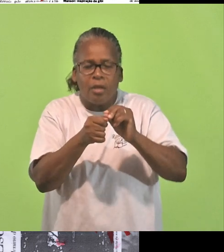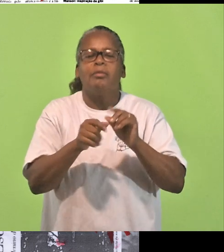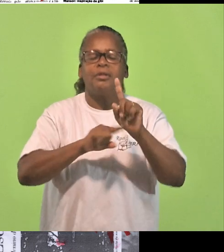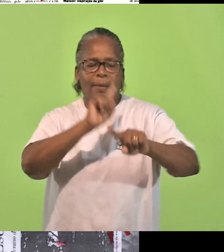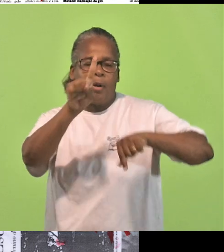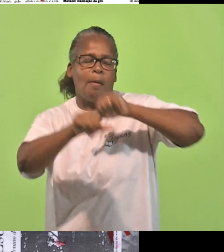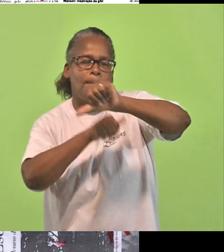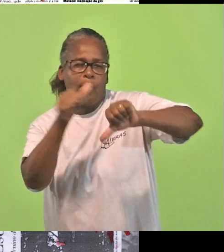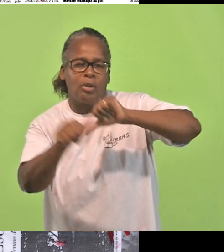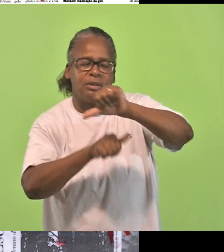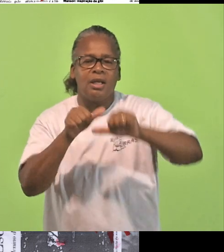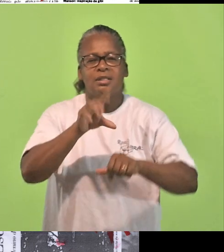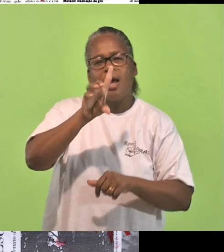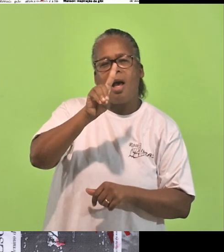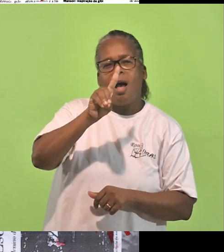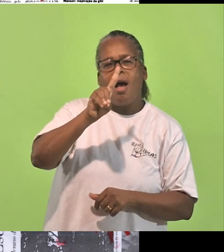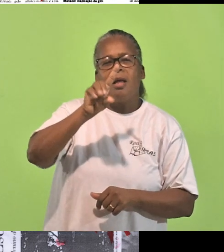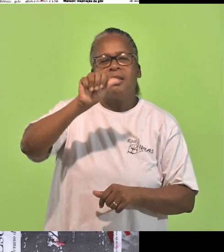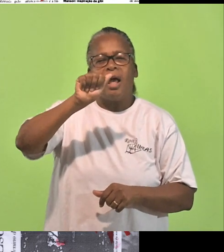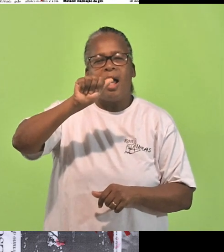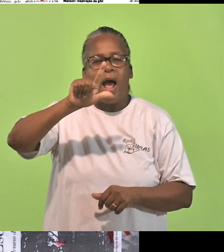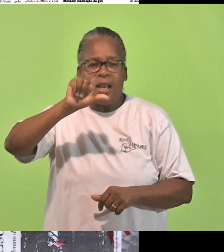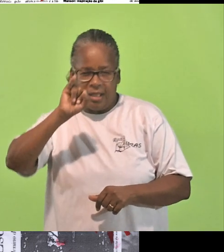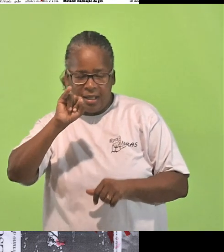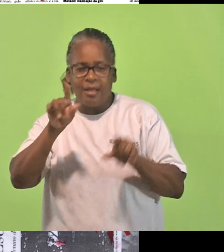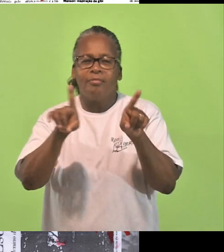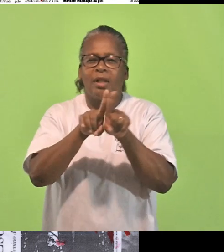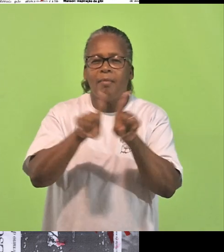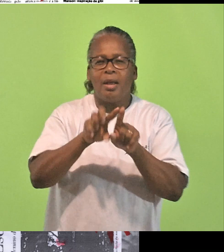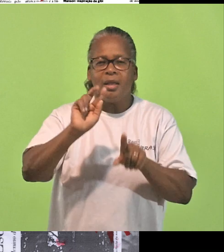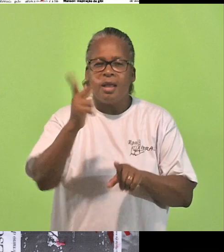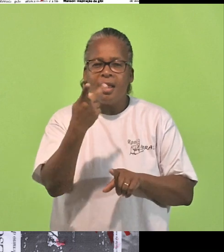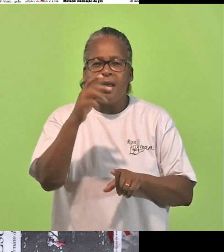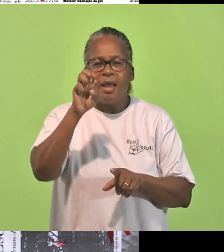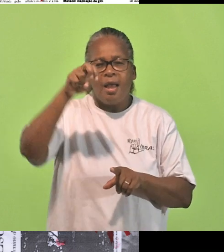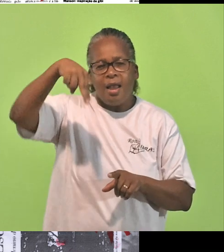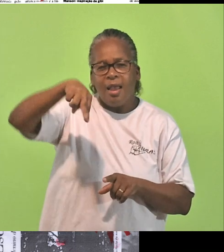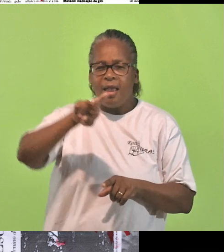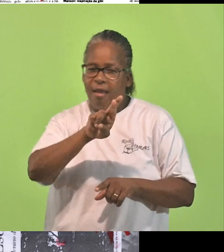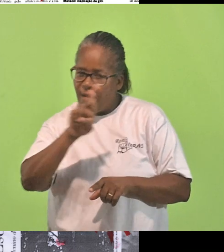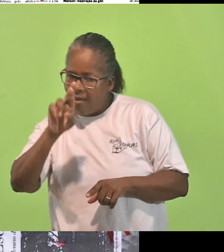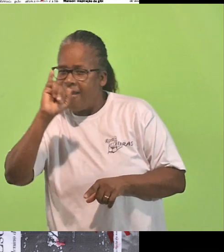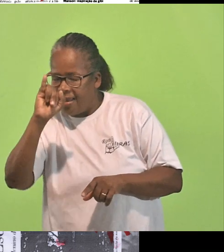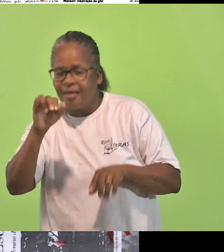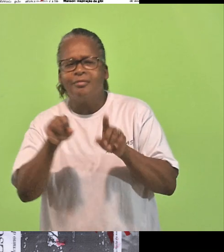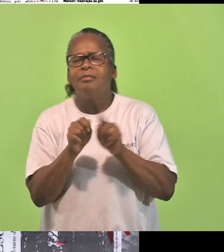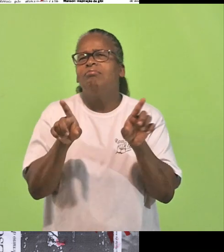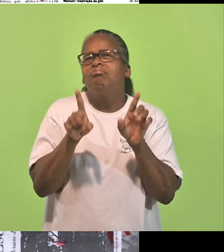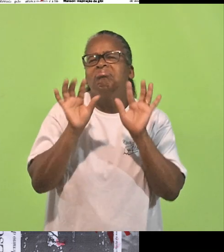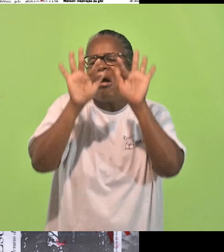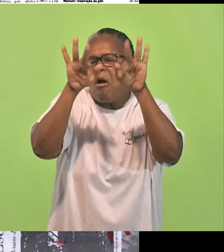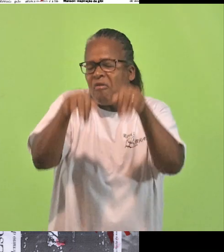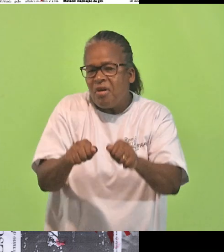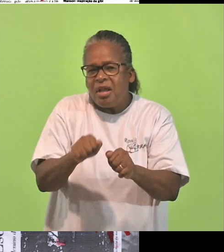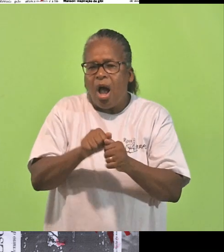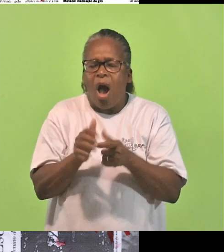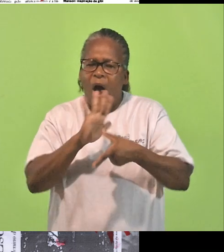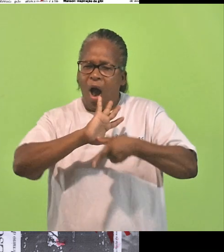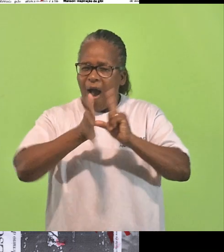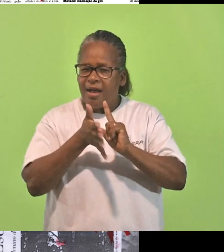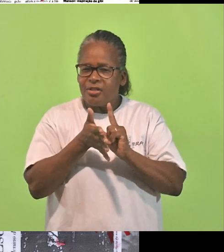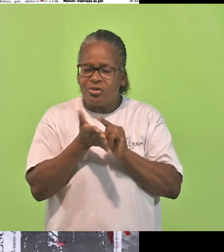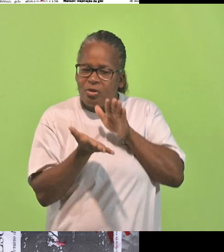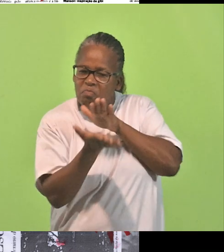Daili, Henri Ferraz e Mariana Thaís. No fim, eu também retoquei digitalmente essas imagens antes de disponibilizar elas